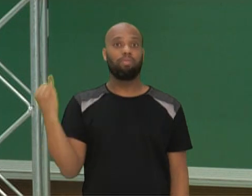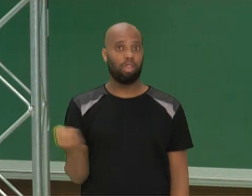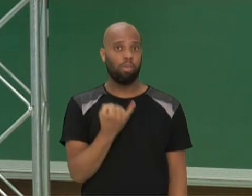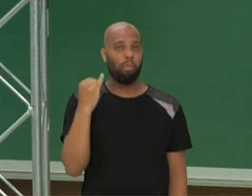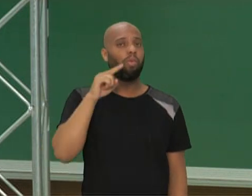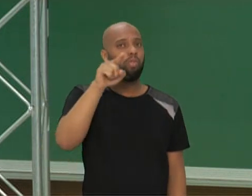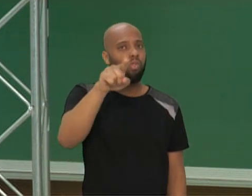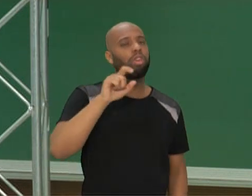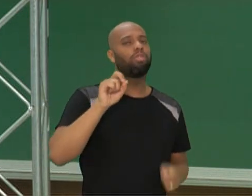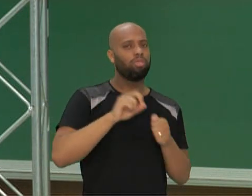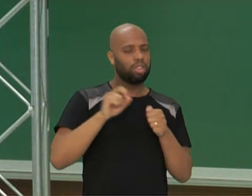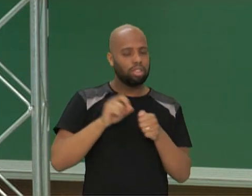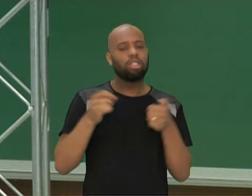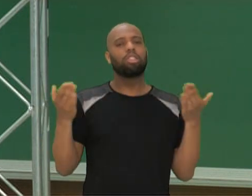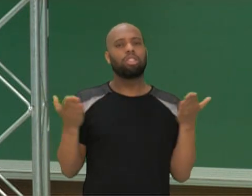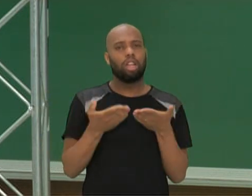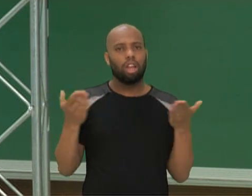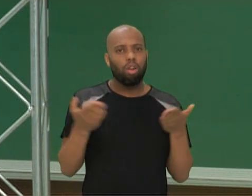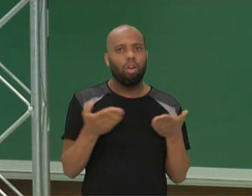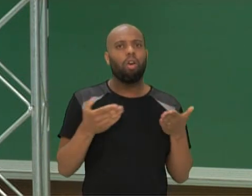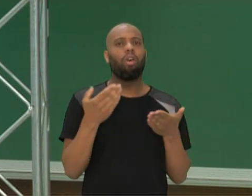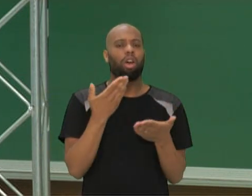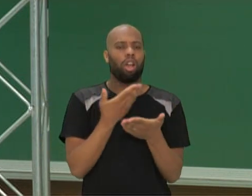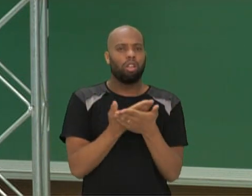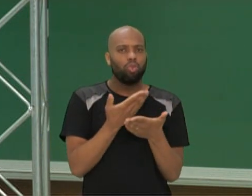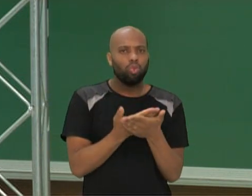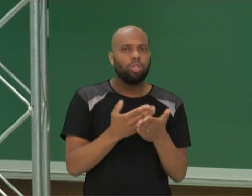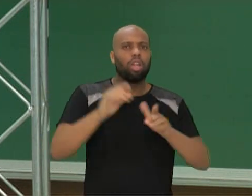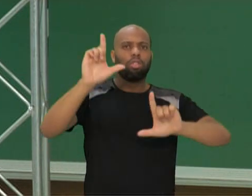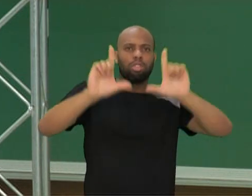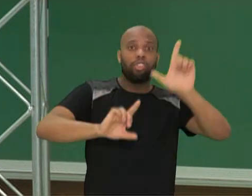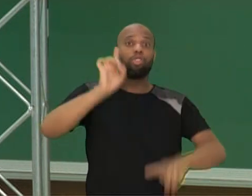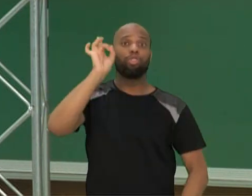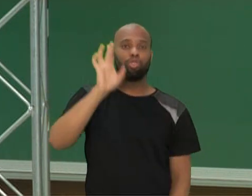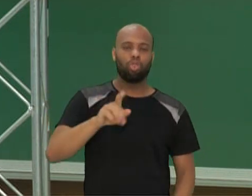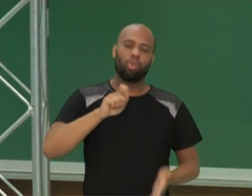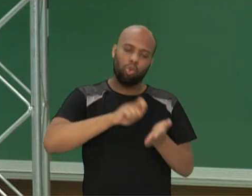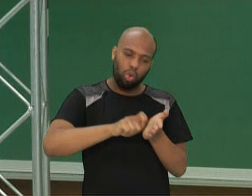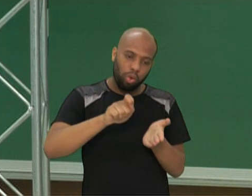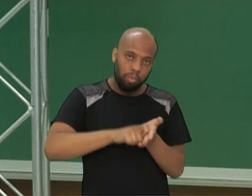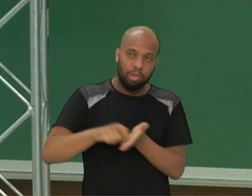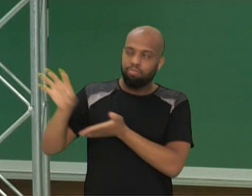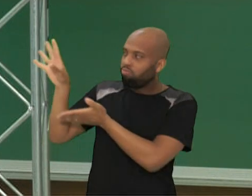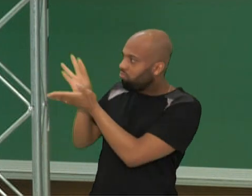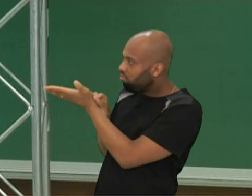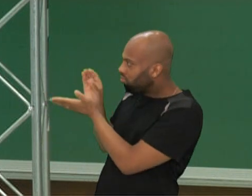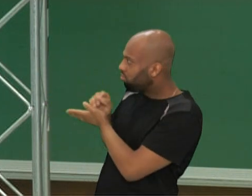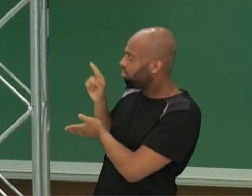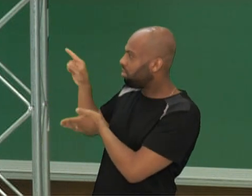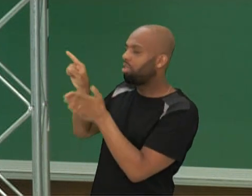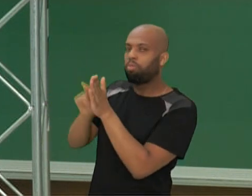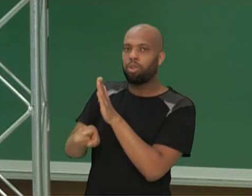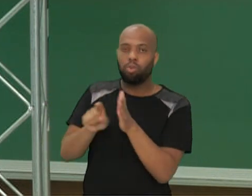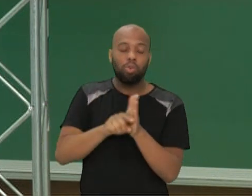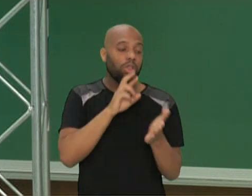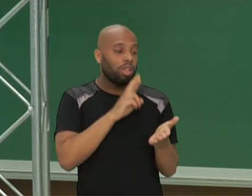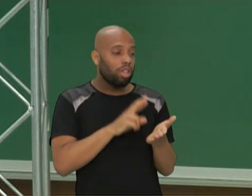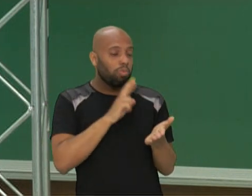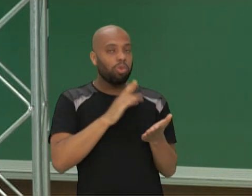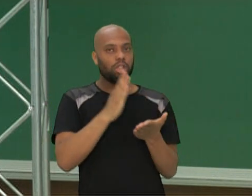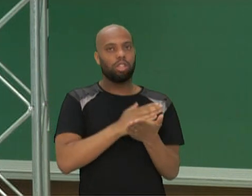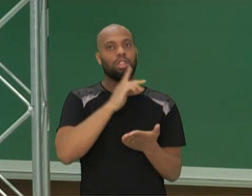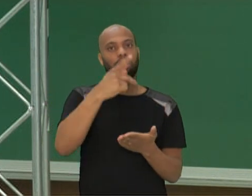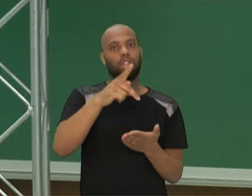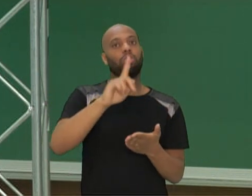Importante, estudante, você que está realizando as aulas apenas pela televisão, anote essa questão, responda no seu caderno e